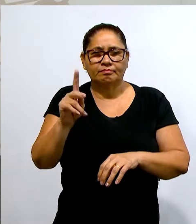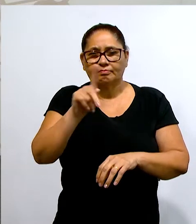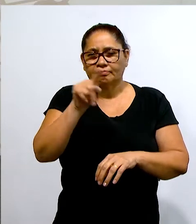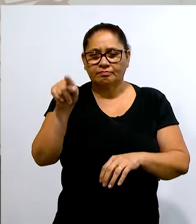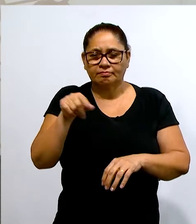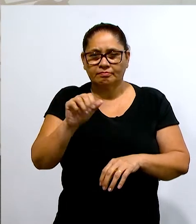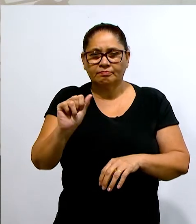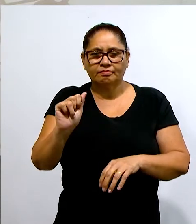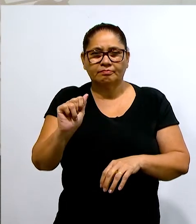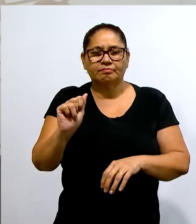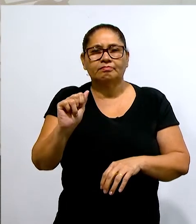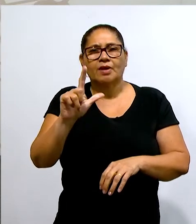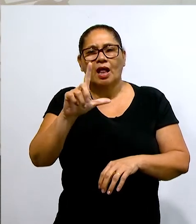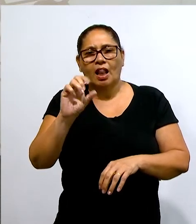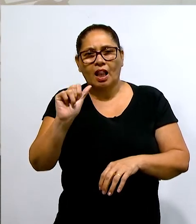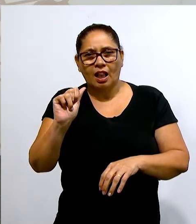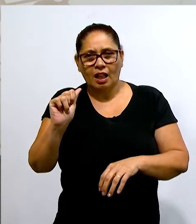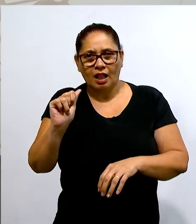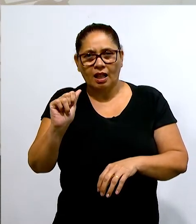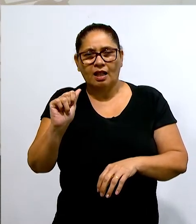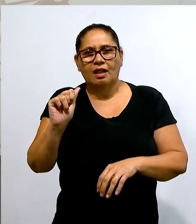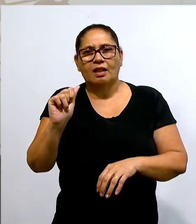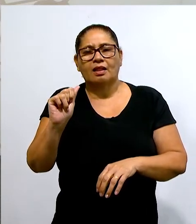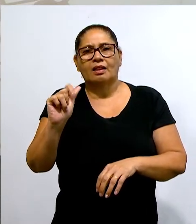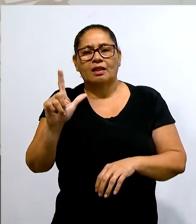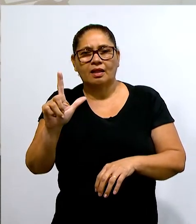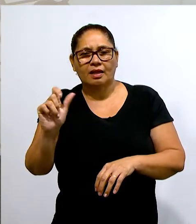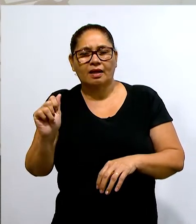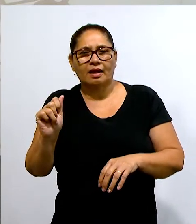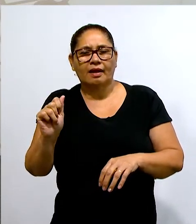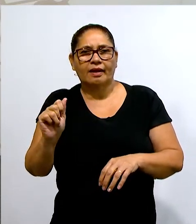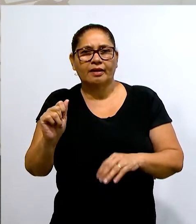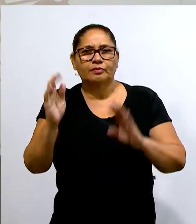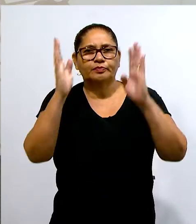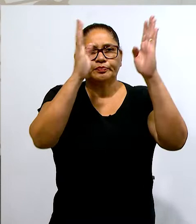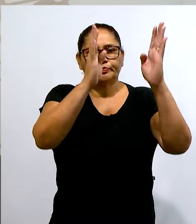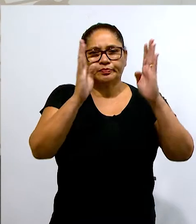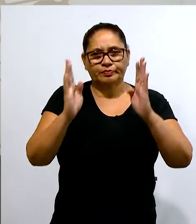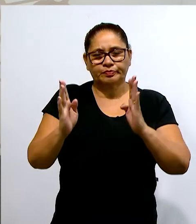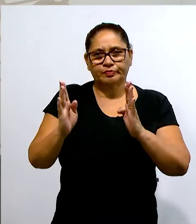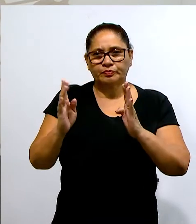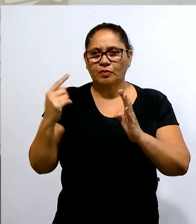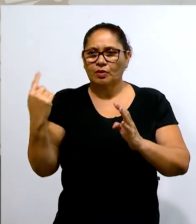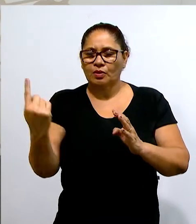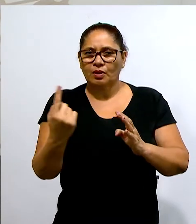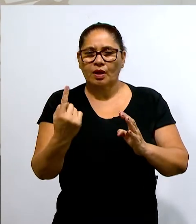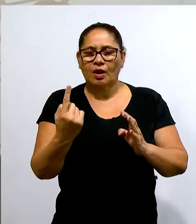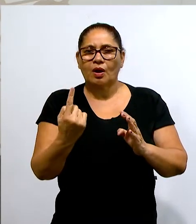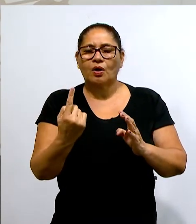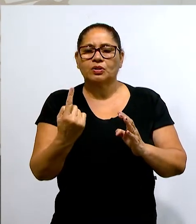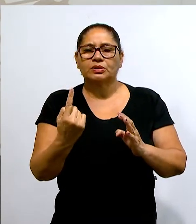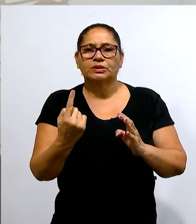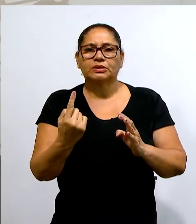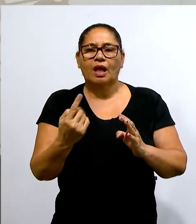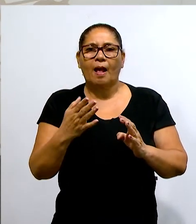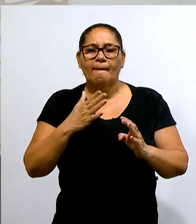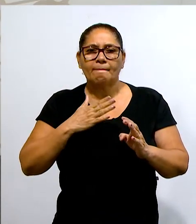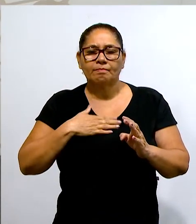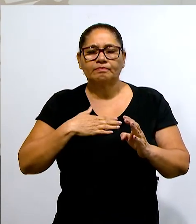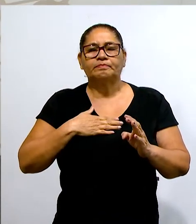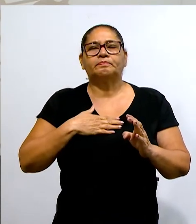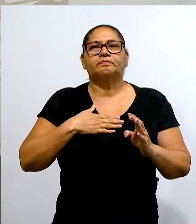estudar. Legal que esse livro ele está disponível na nossa biblioteca, a minha e sua, né? Mas é a minha